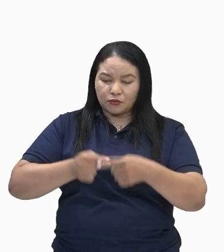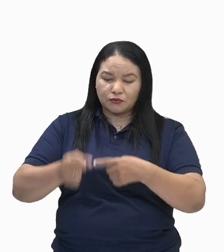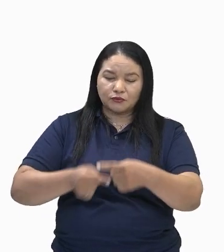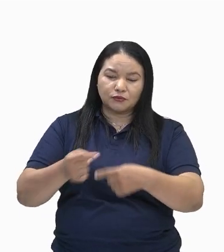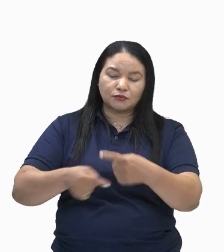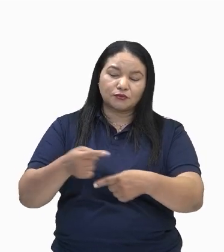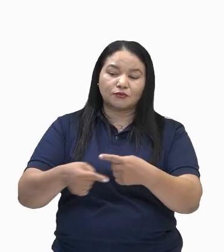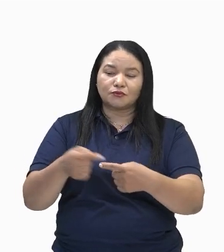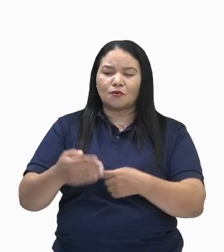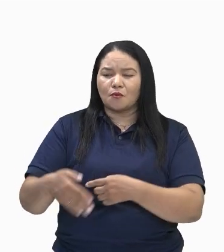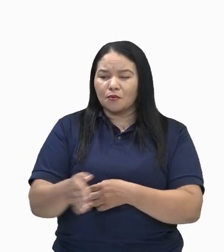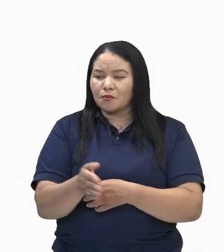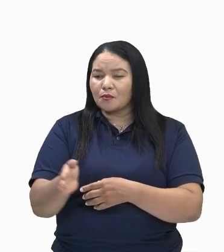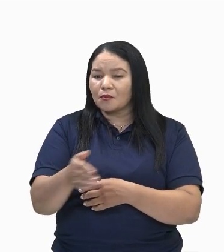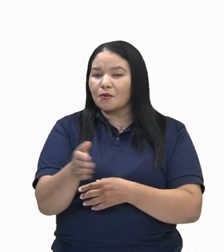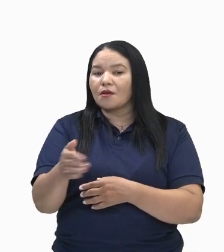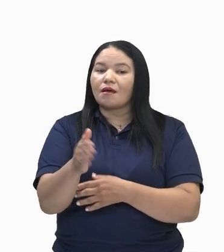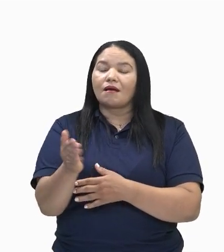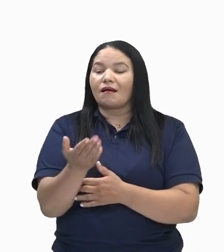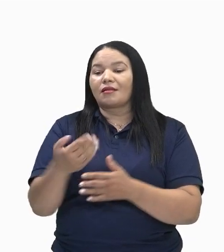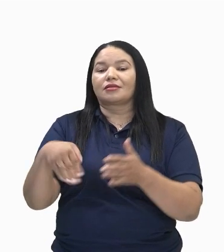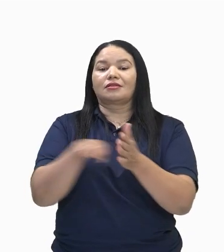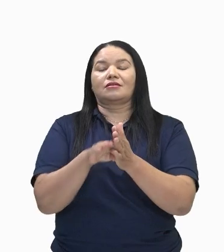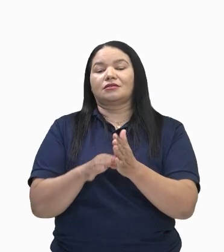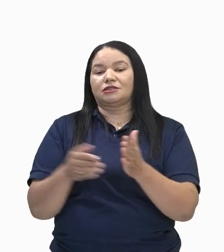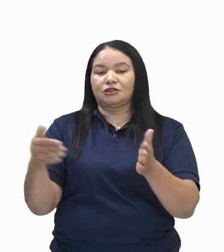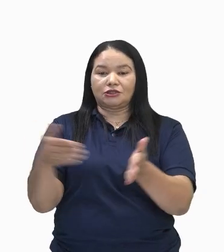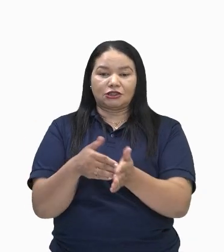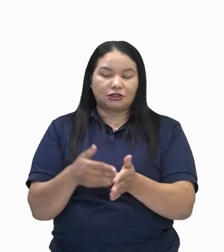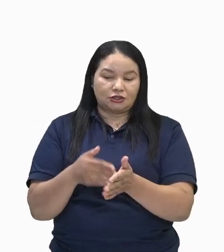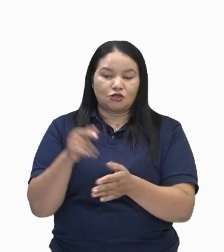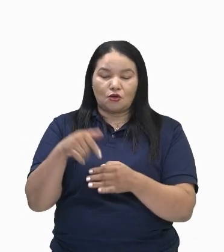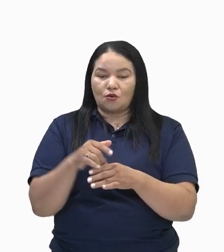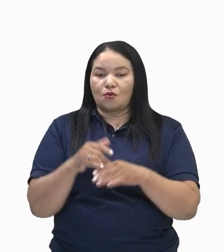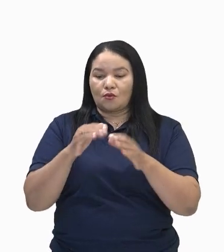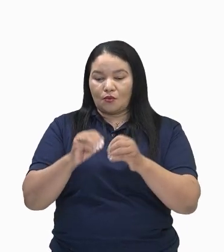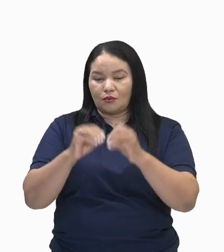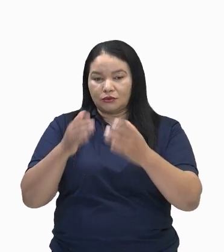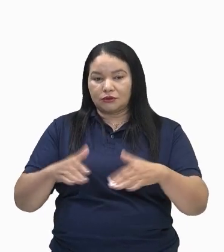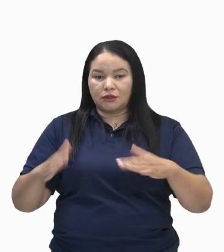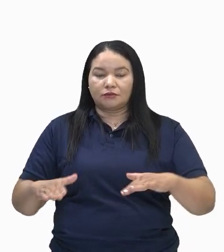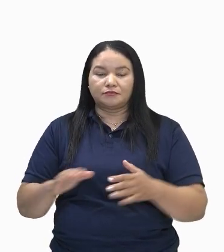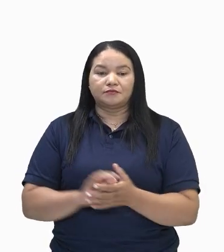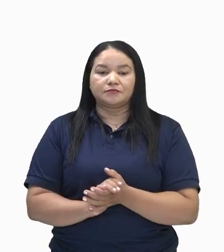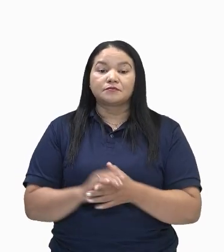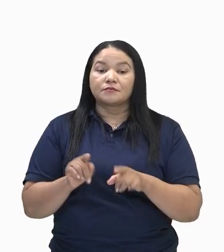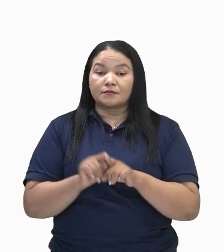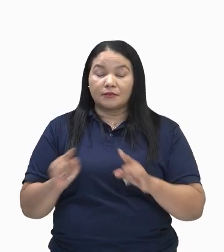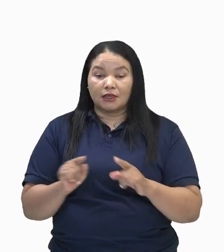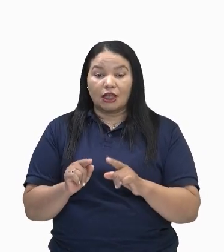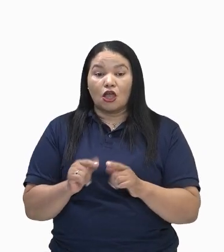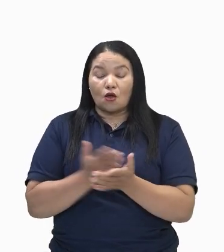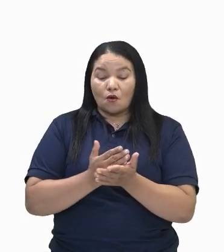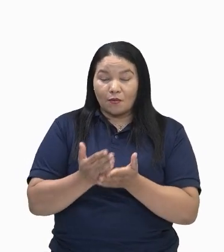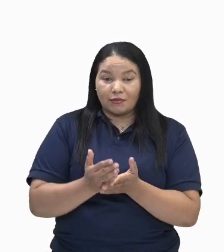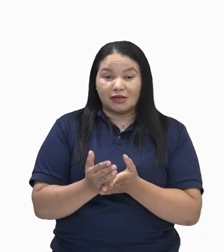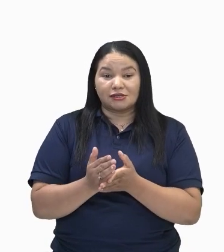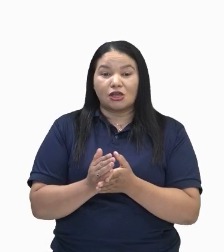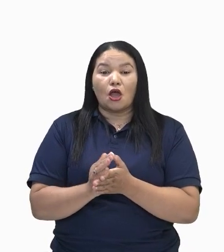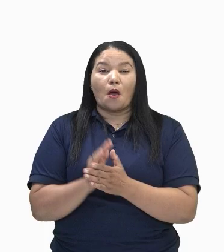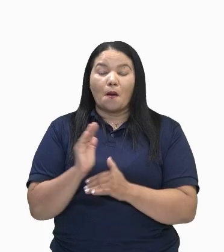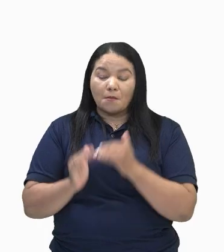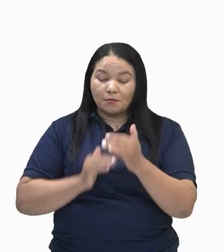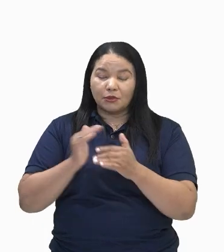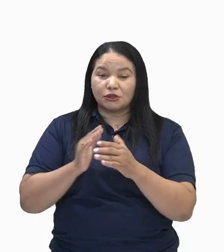não é mesmo? Aí, adiante, apenas quando é iniciado o processo de decomposição é que o ponto de